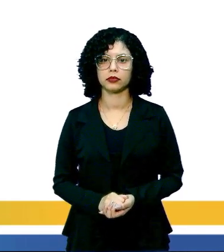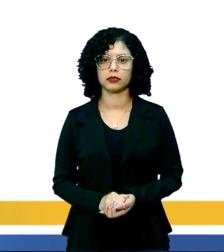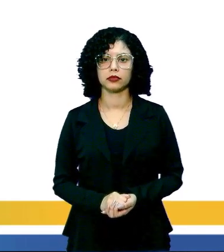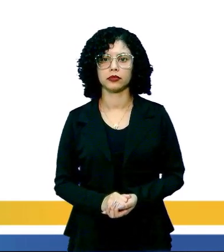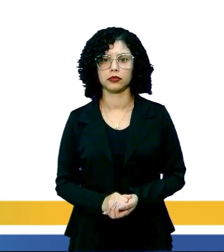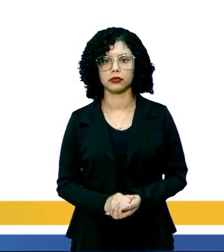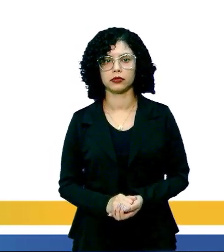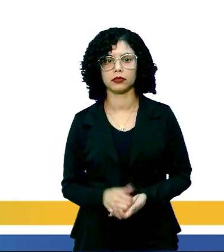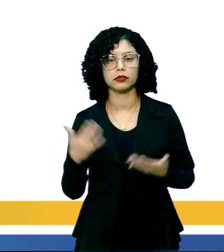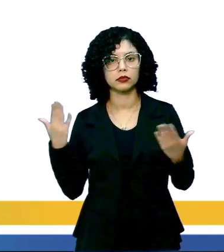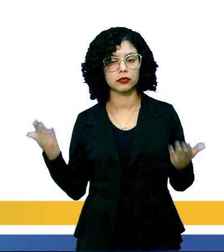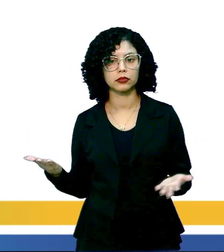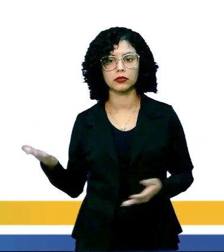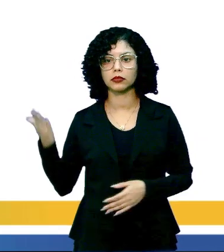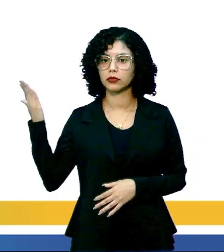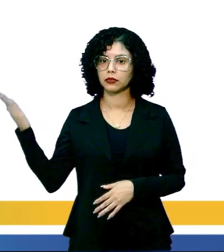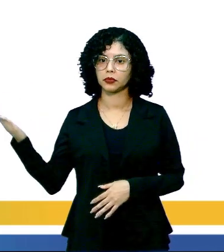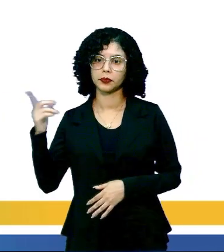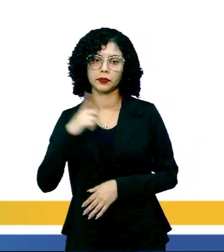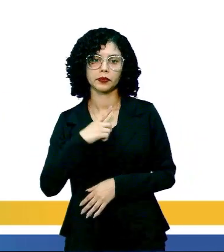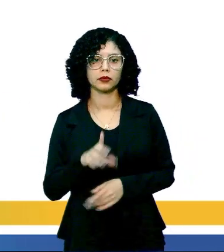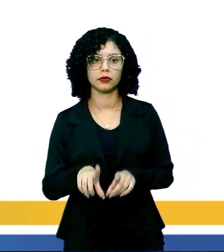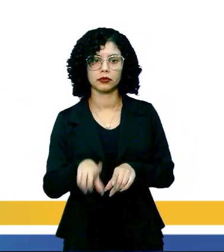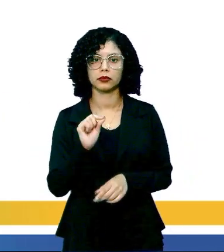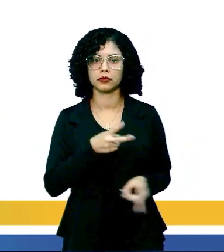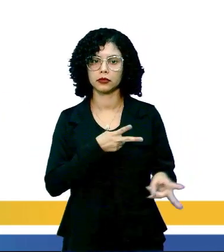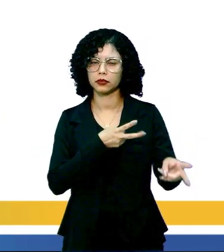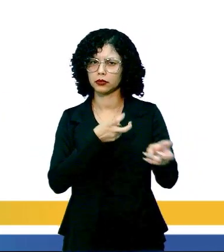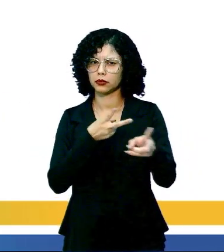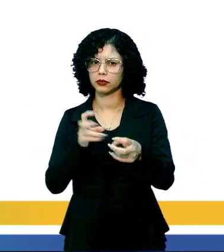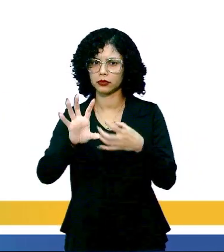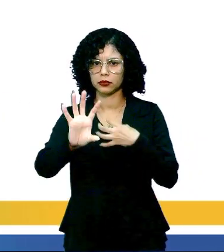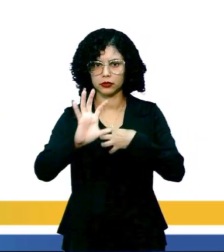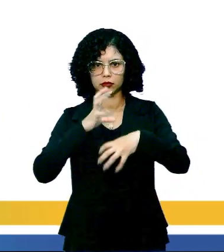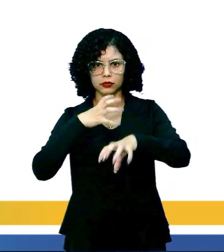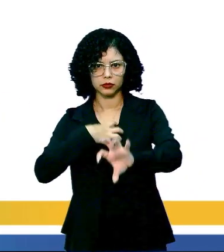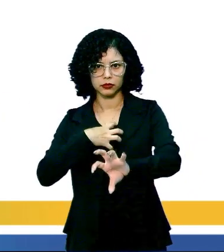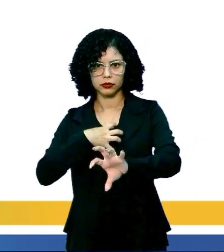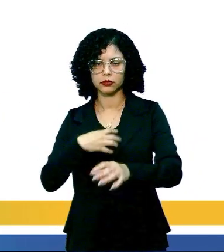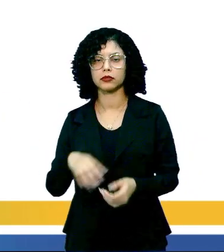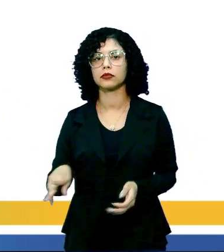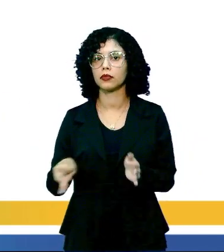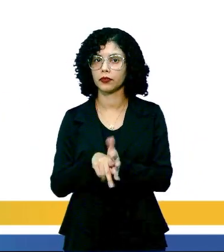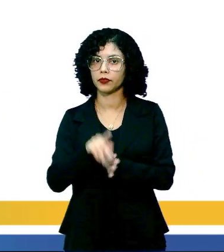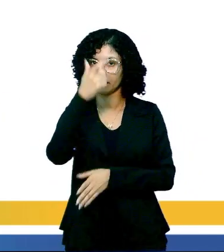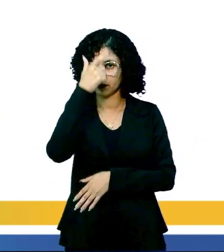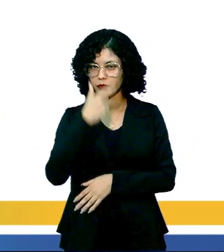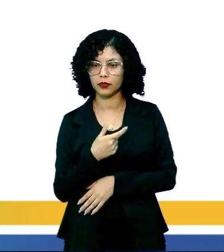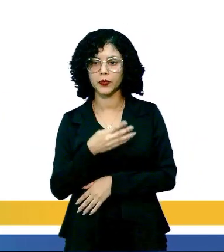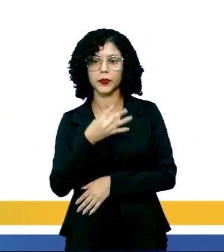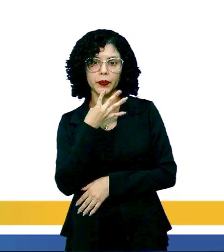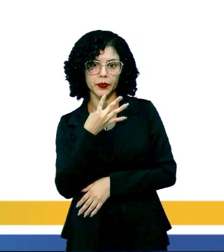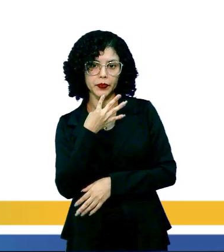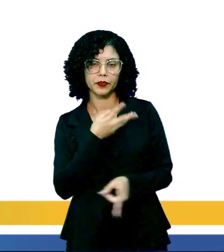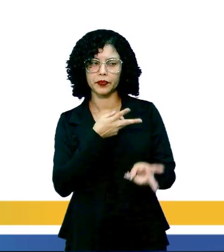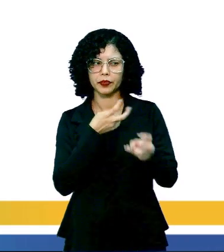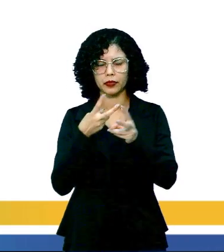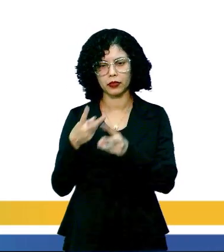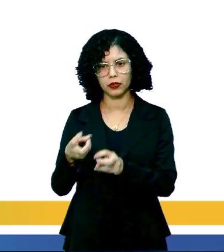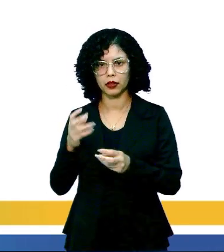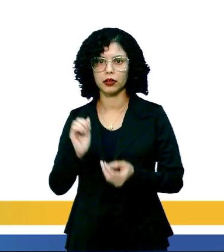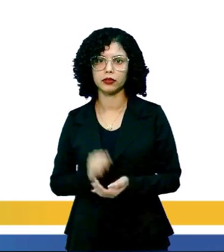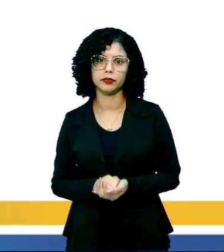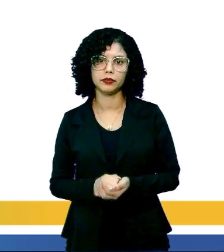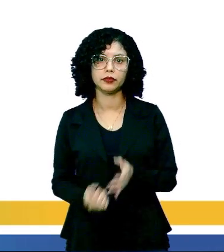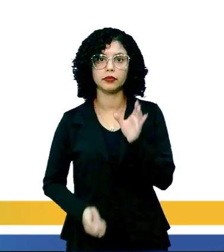de pertencimento. Então, a gente tem aqui uma percepção da empatia como fator de autoconhecimento.